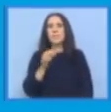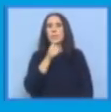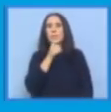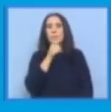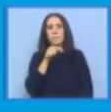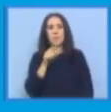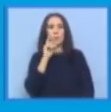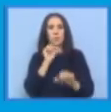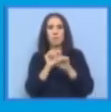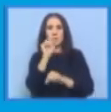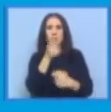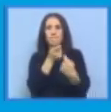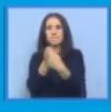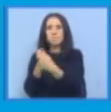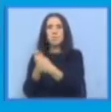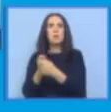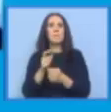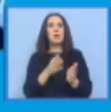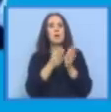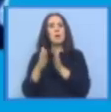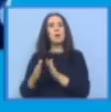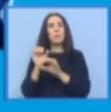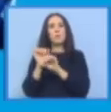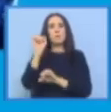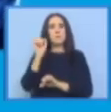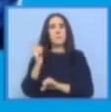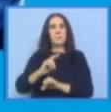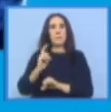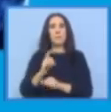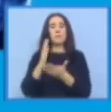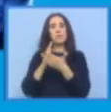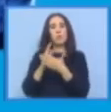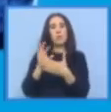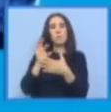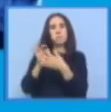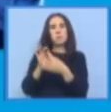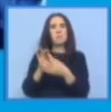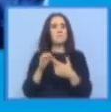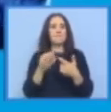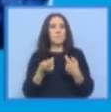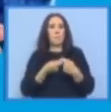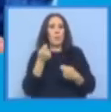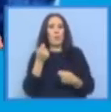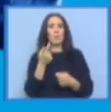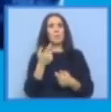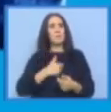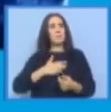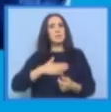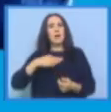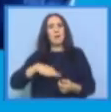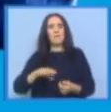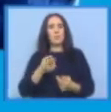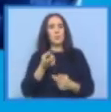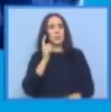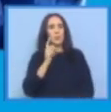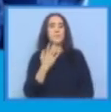base nessas qualificações, nem as qualificações que são muitas vezes dadas nas escolas estão adequadas àquilo que é a procura das empresas.